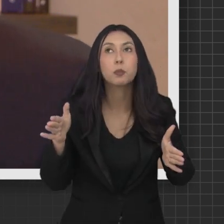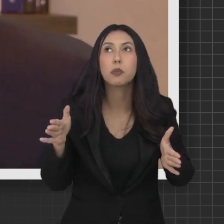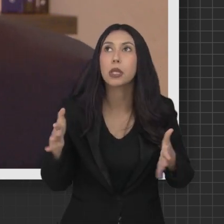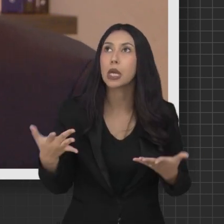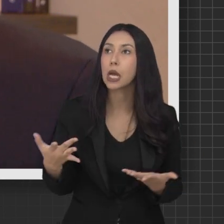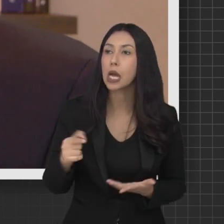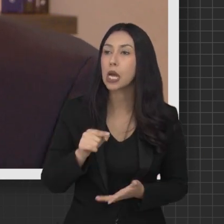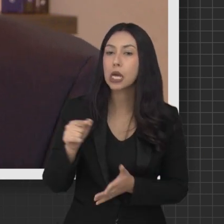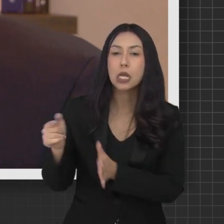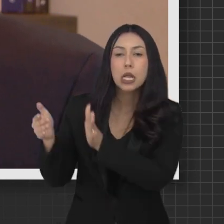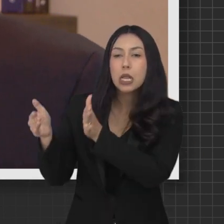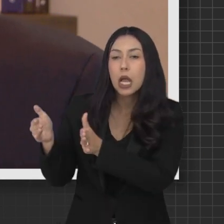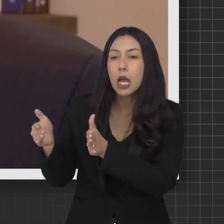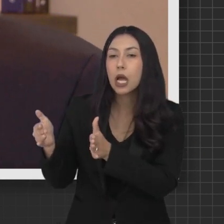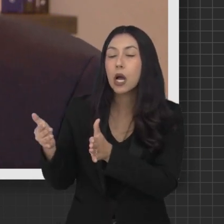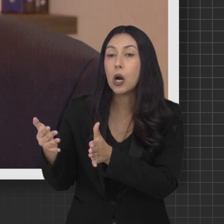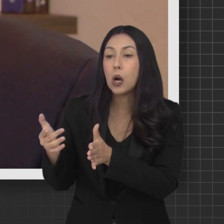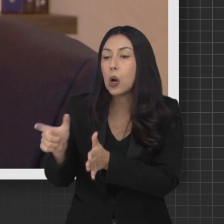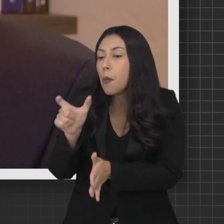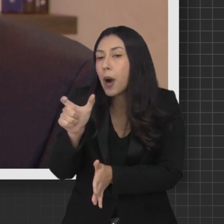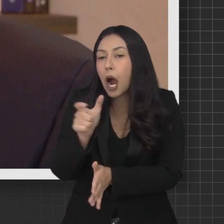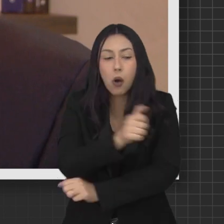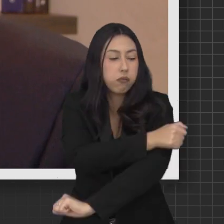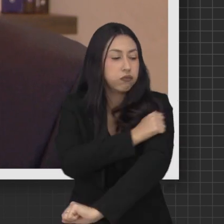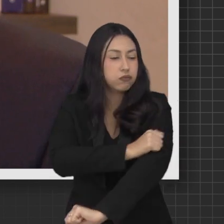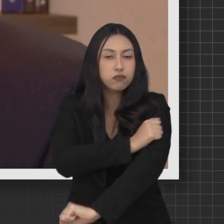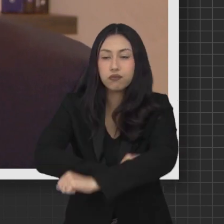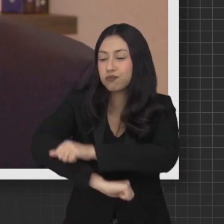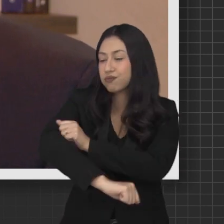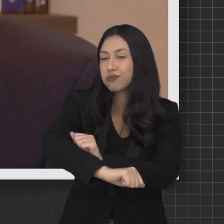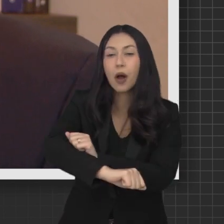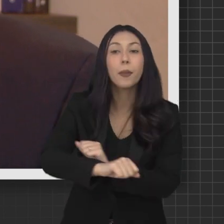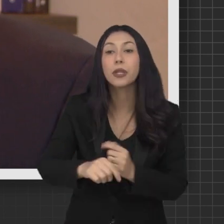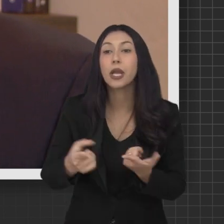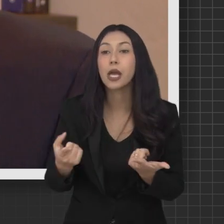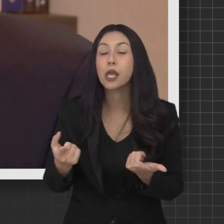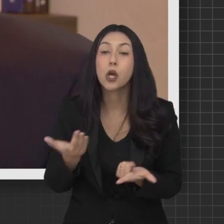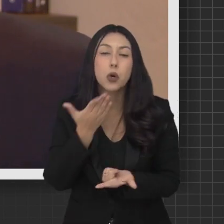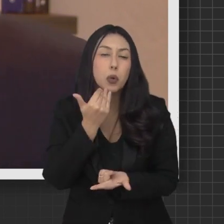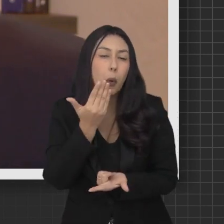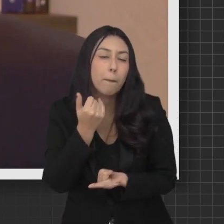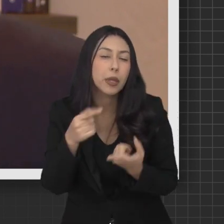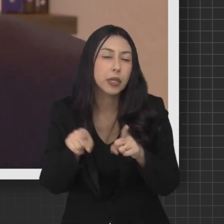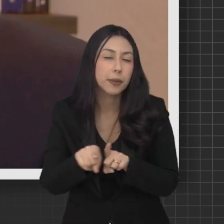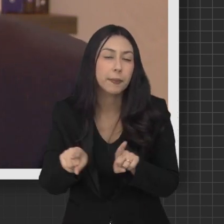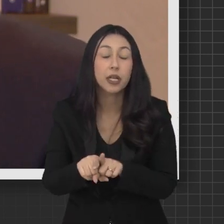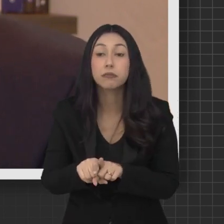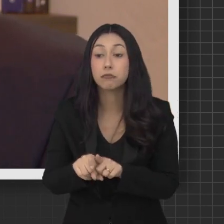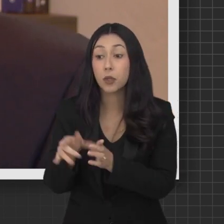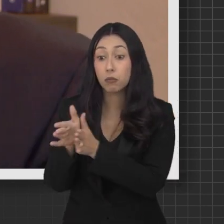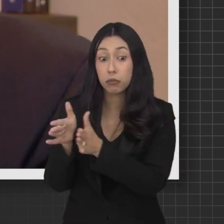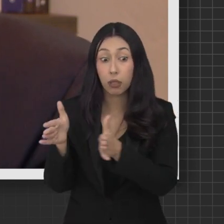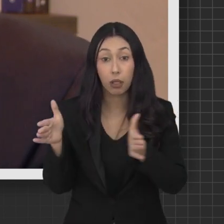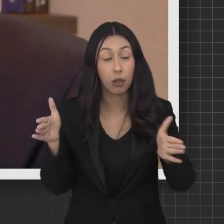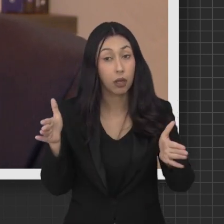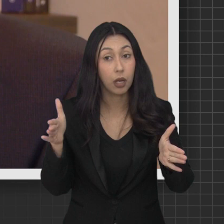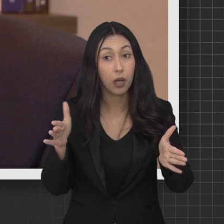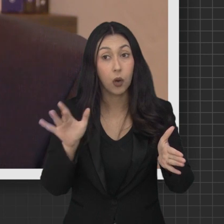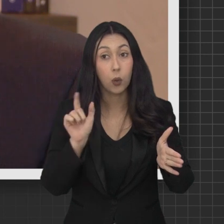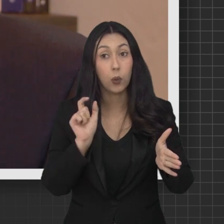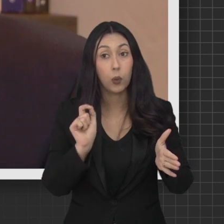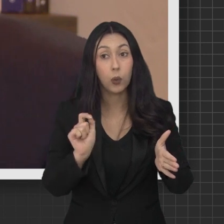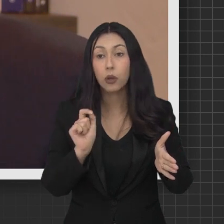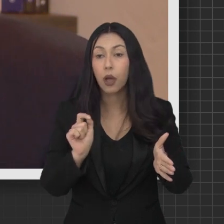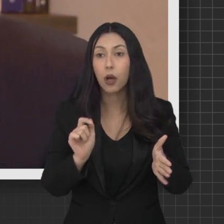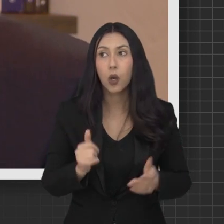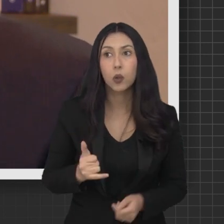falando ali, por exemplo, de um sabonete que a gente compra para dar de presente, um panetone, alguma coisa alimentícia. Os duráveis, a